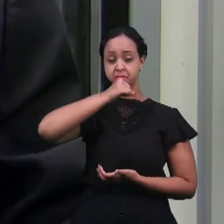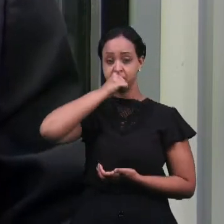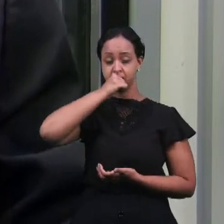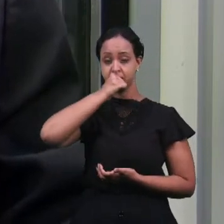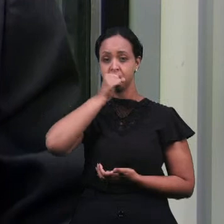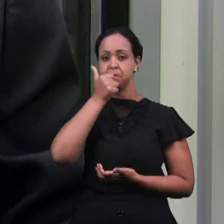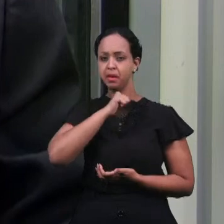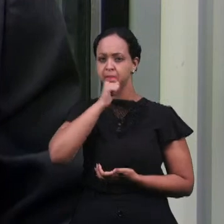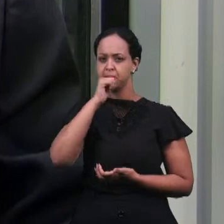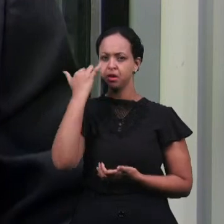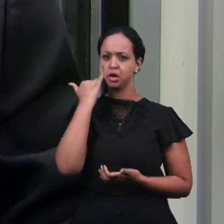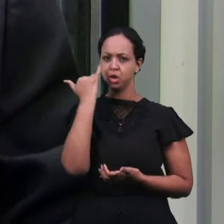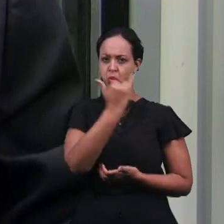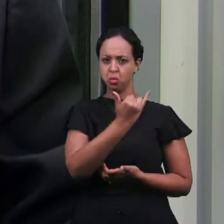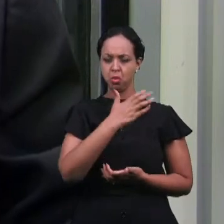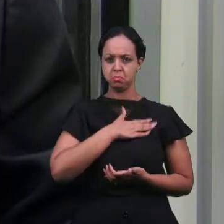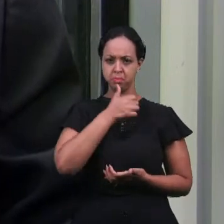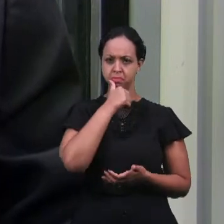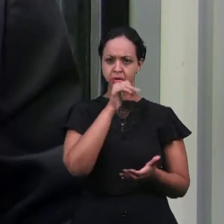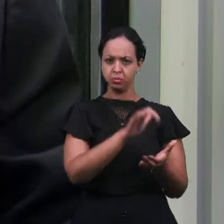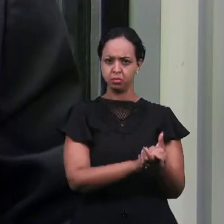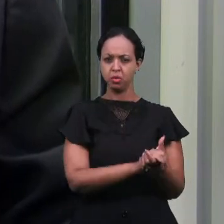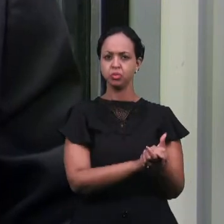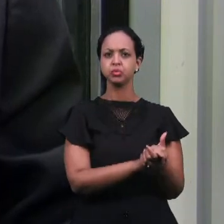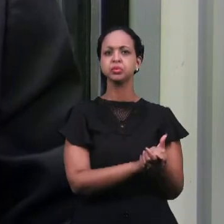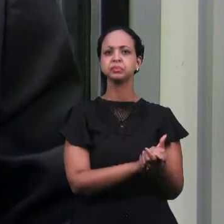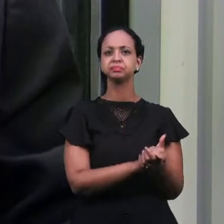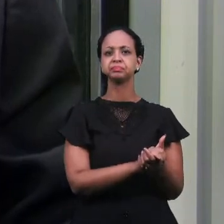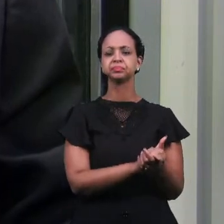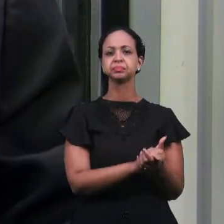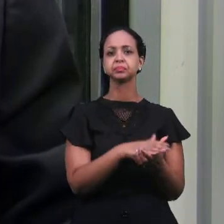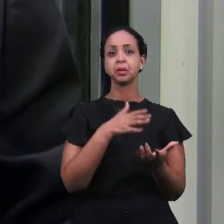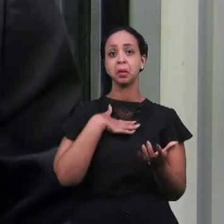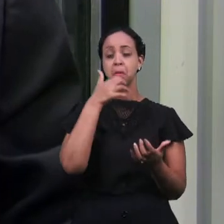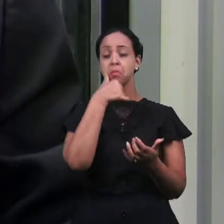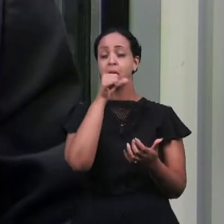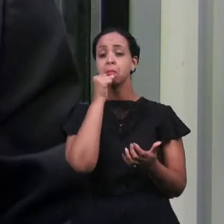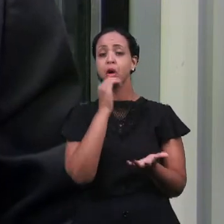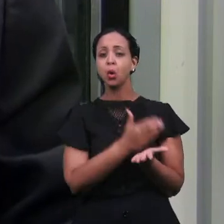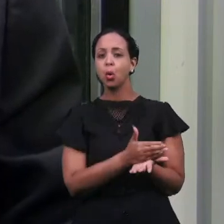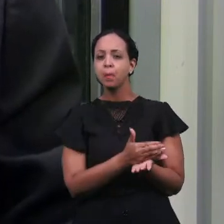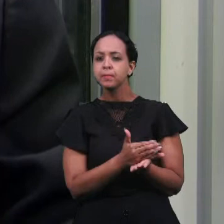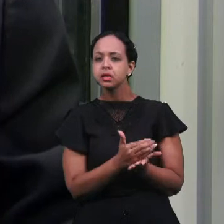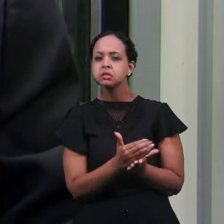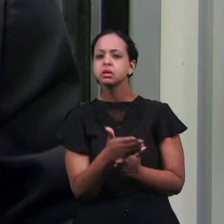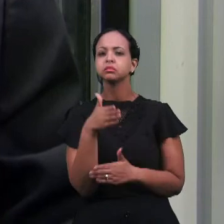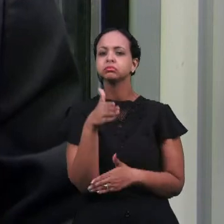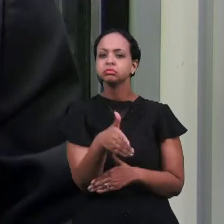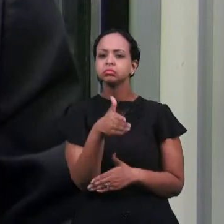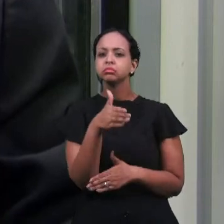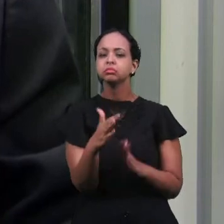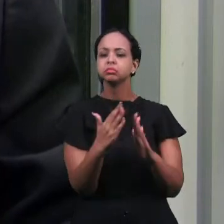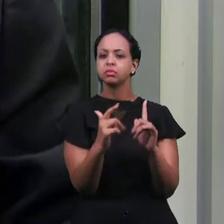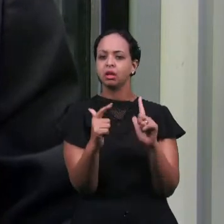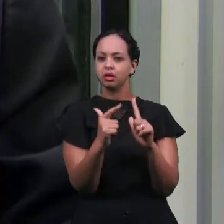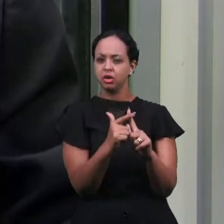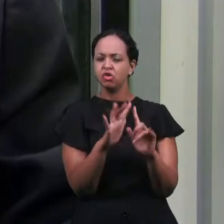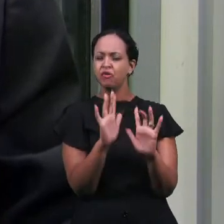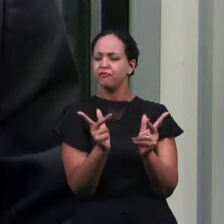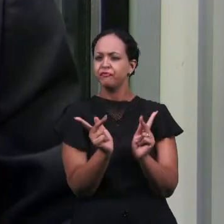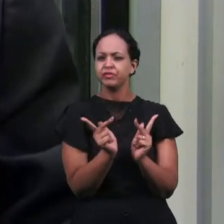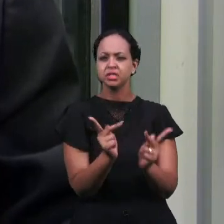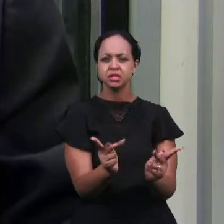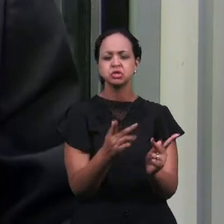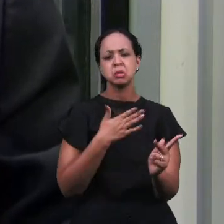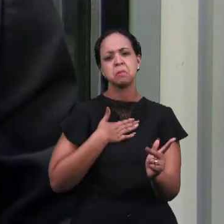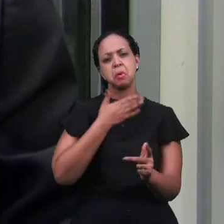a minha mãe ligou para minha esposa e perguntou. A mãe estava começando a frequentar a igreja, a gente tinha convidado, meu pai não,